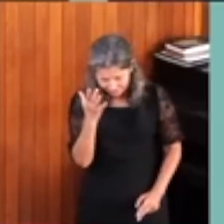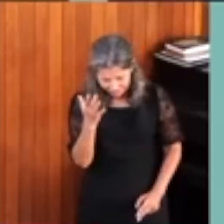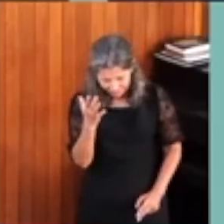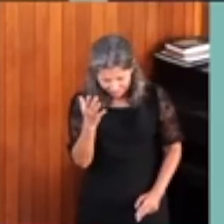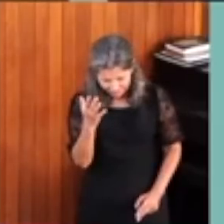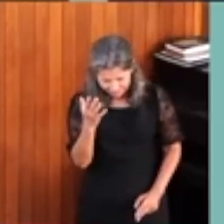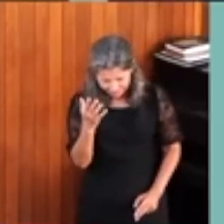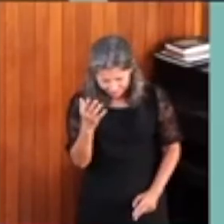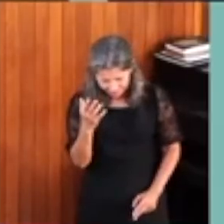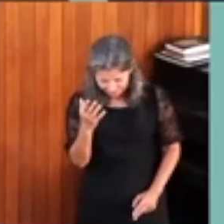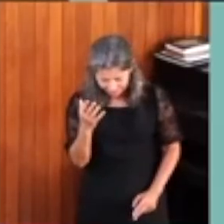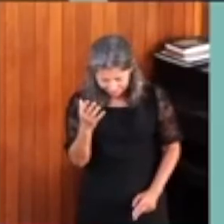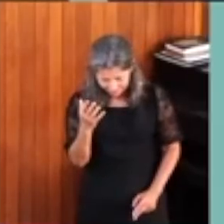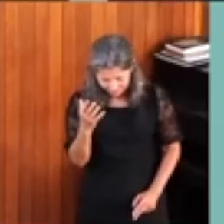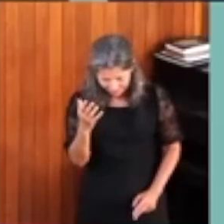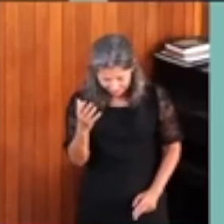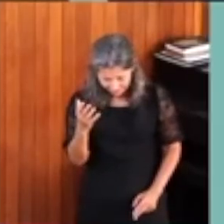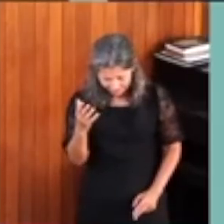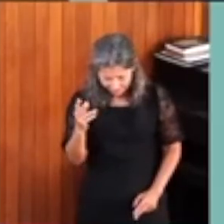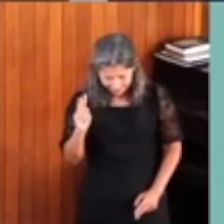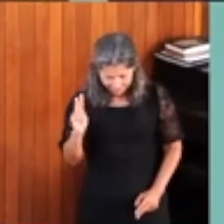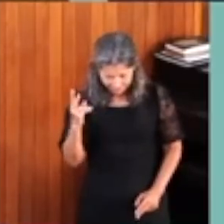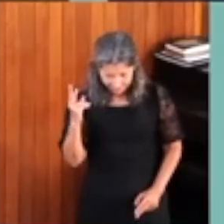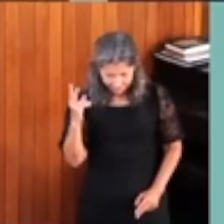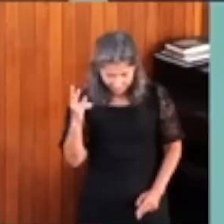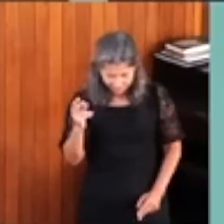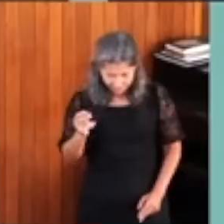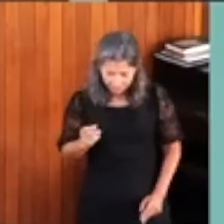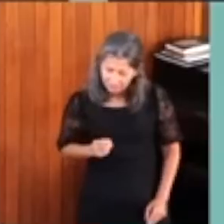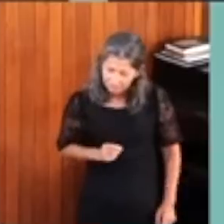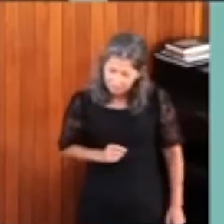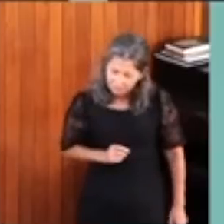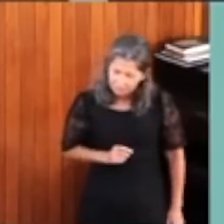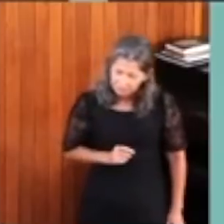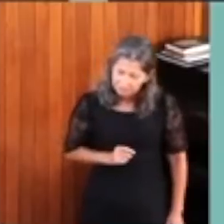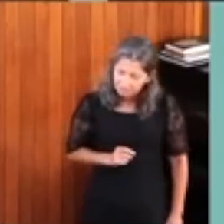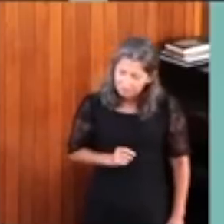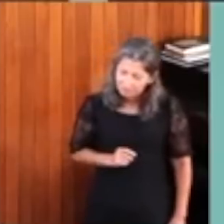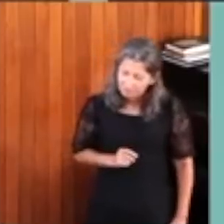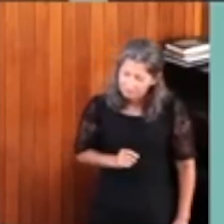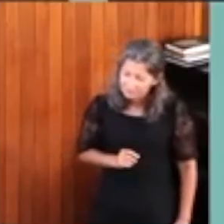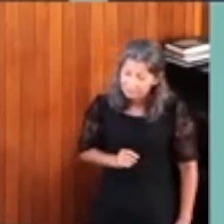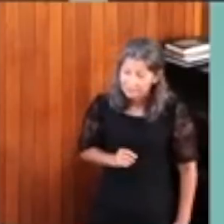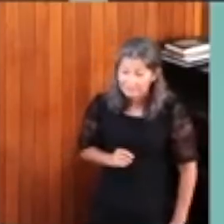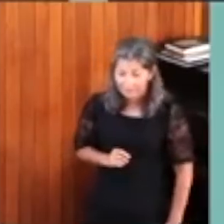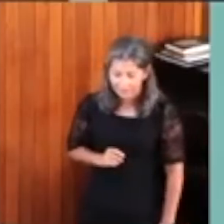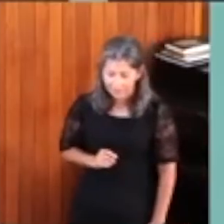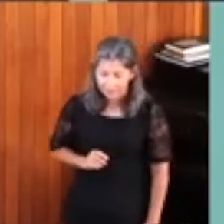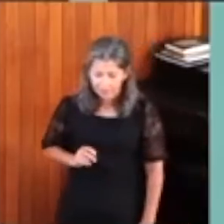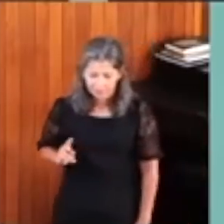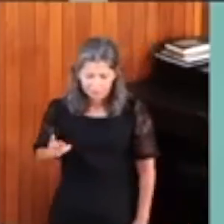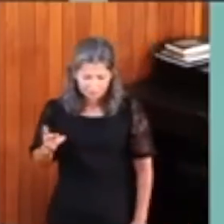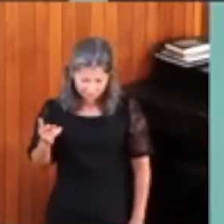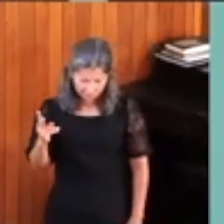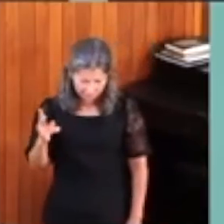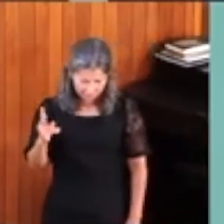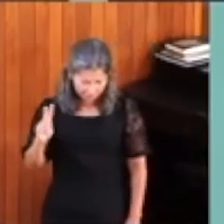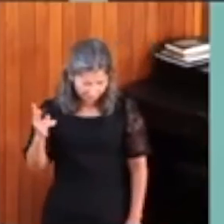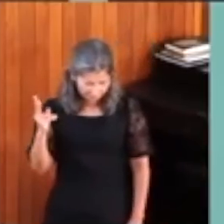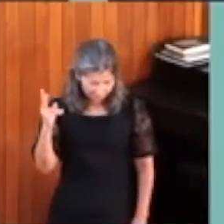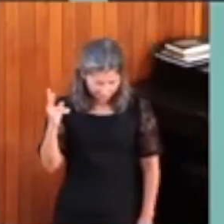E você, eu já falei isso à noite, né? Que isso aparece muitas vezes. Eu ouvi e depois eu vi. Ele ouviu um